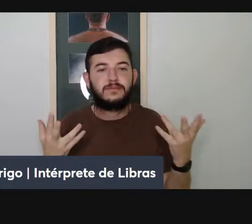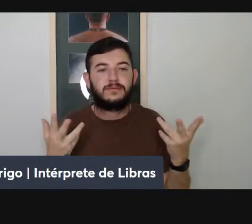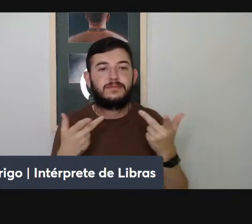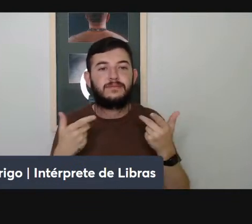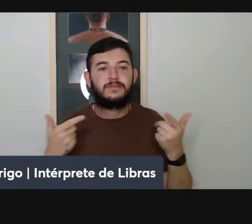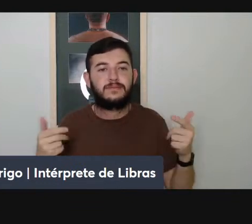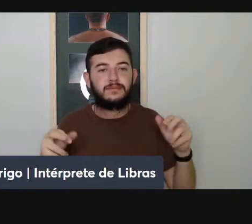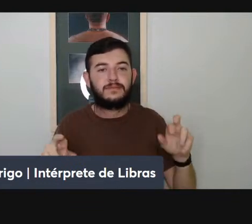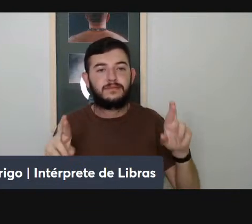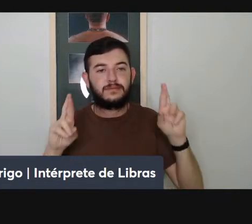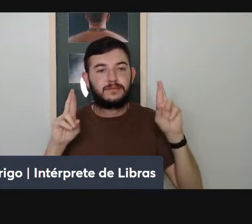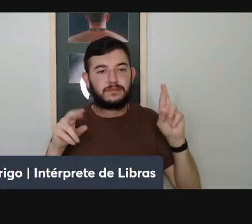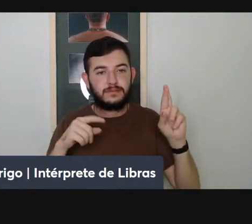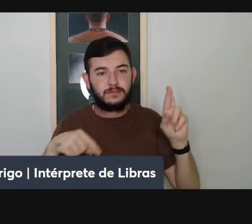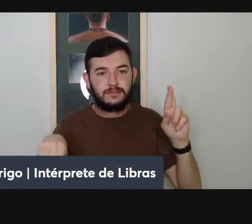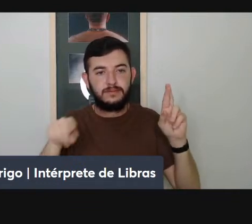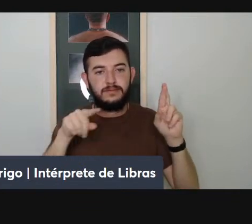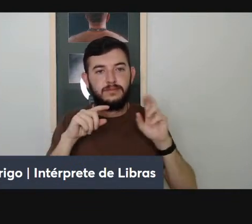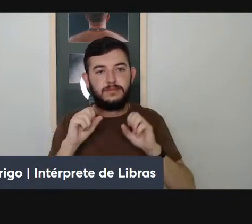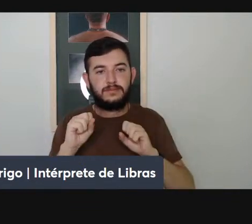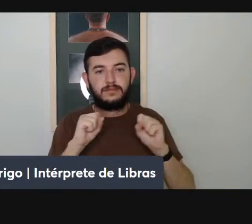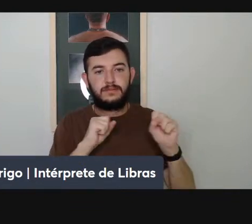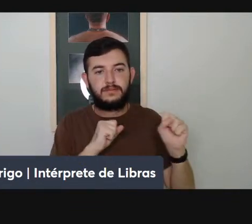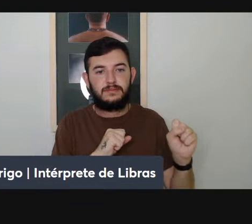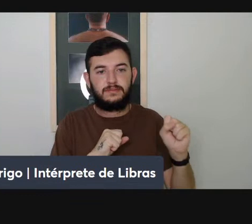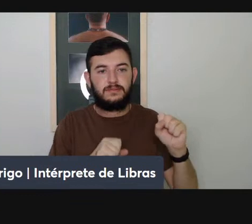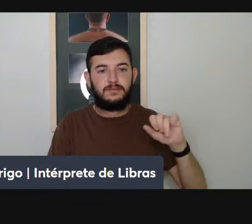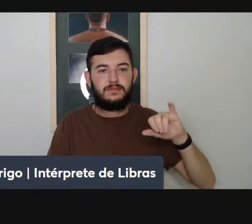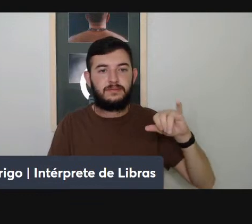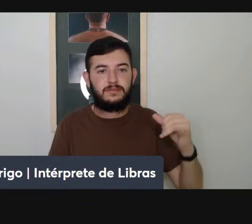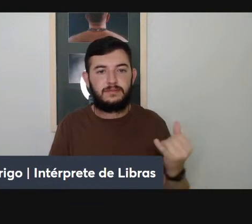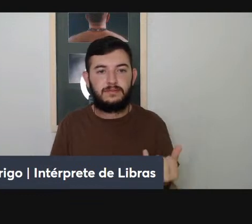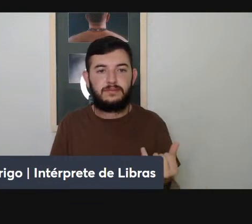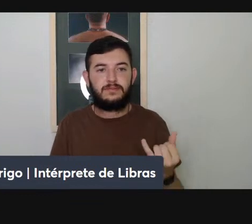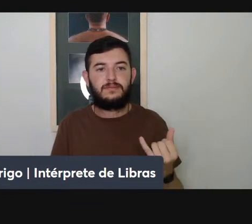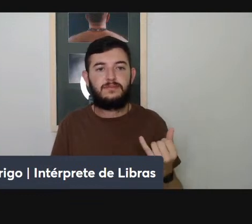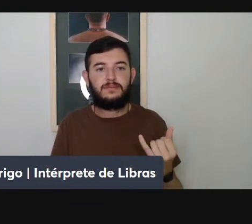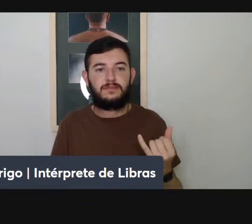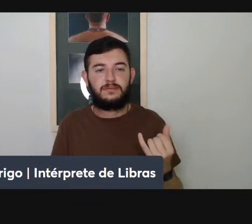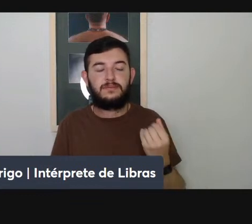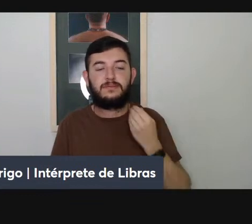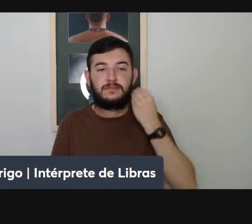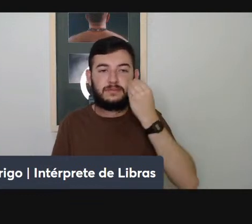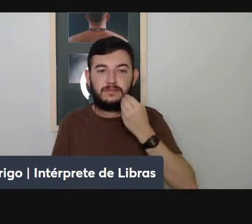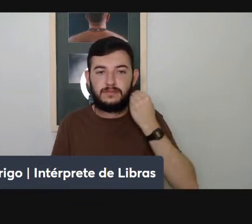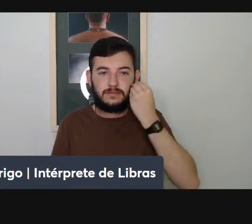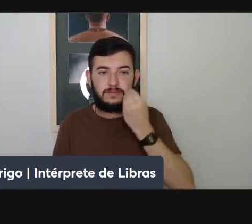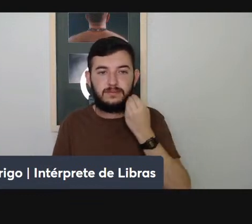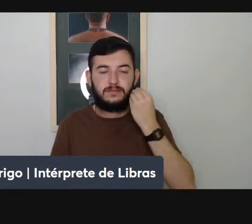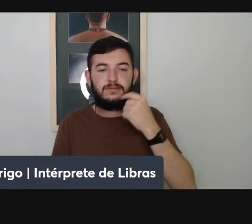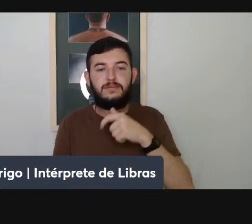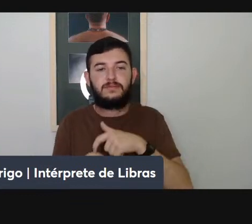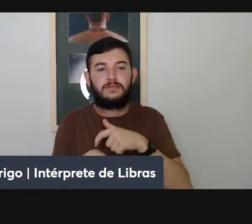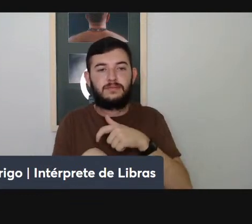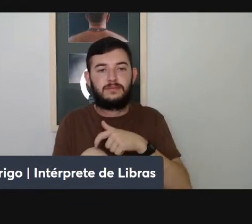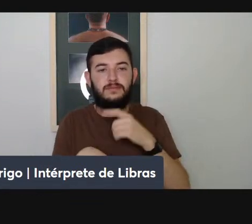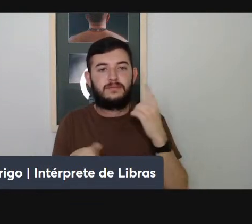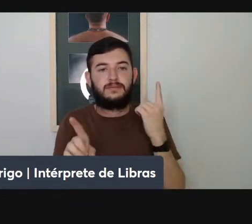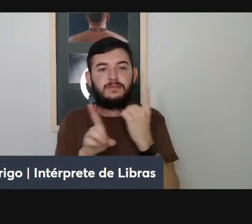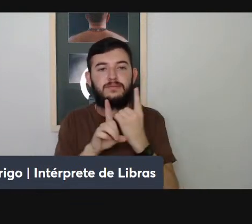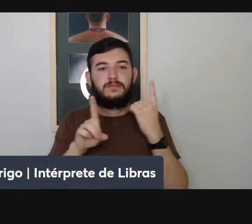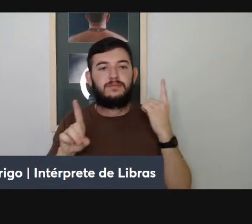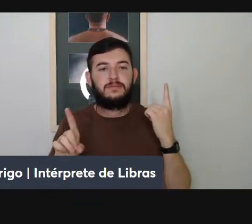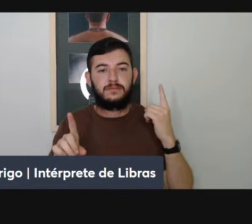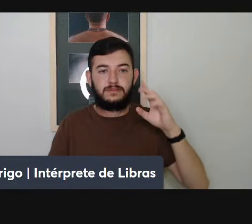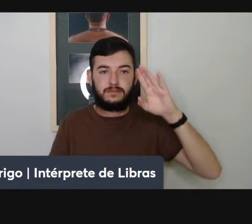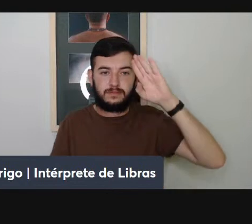espero que vocês possam aproveitar, né, e desfrutar desse momento, desse encontro acadêmico,